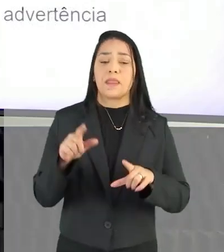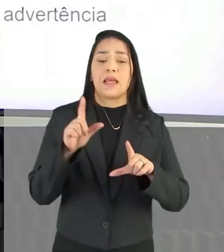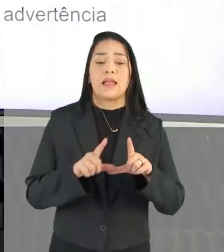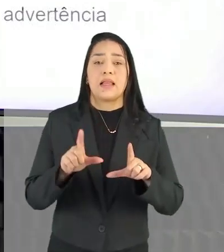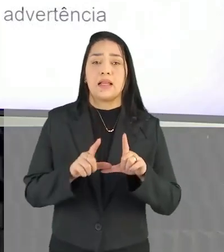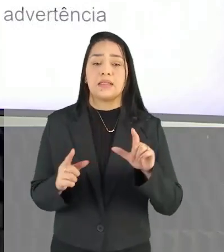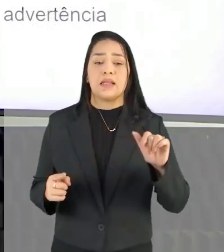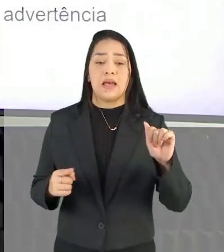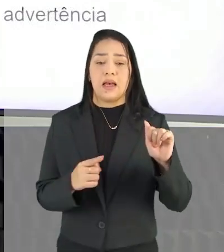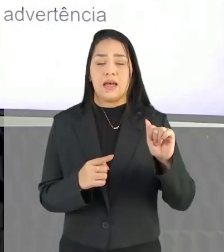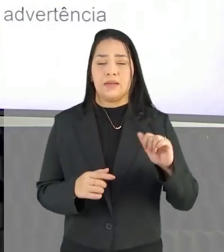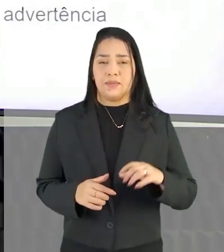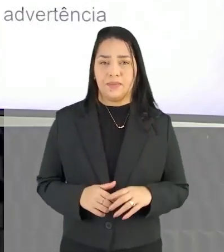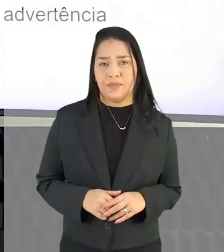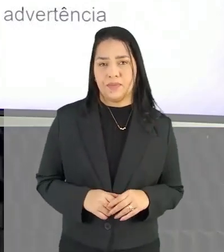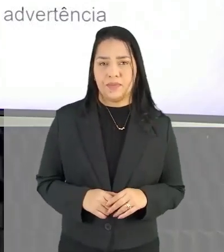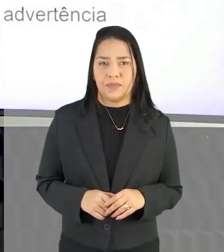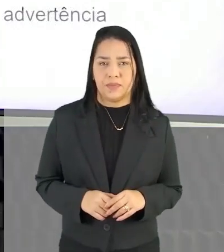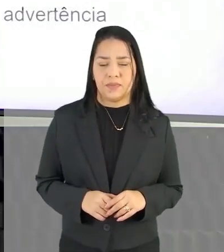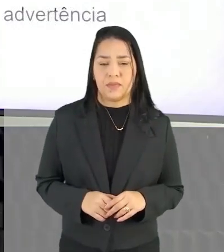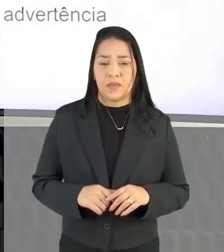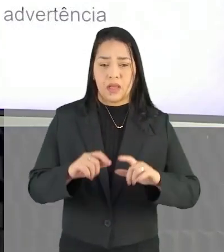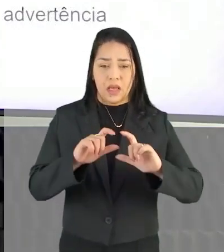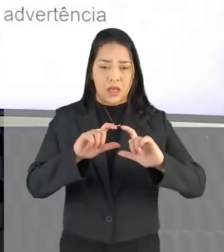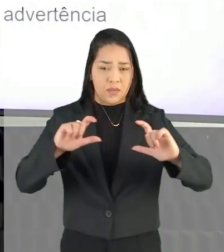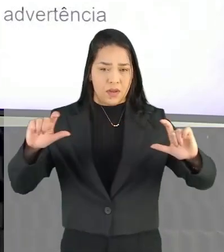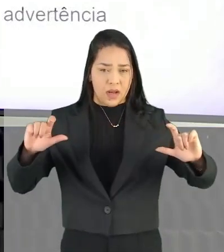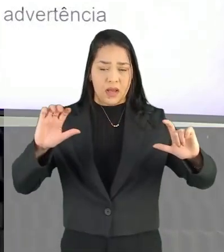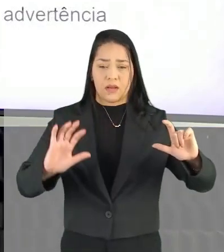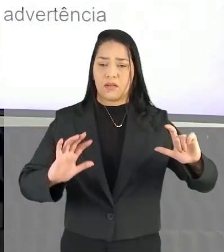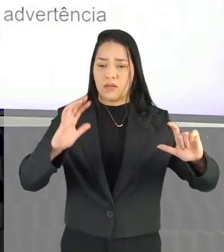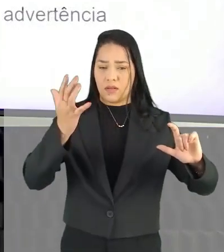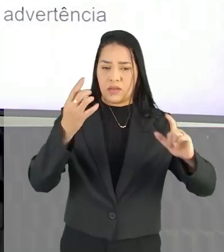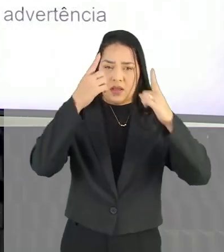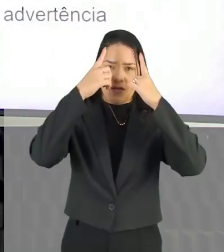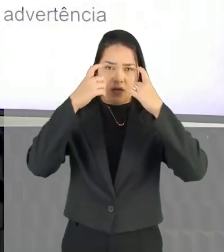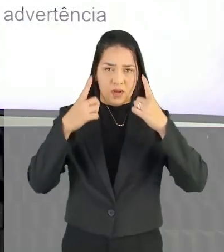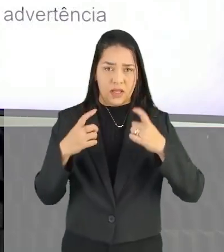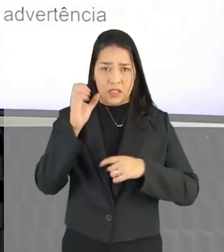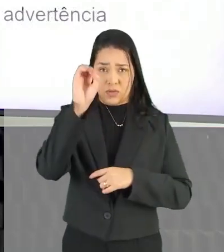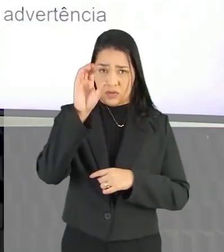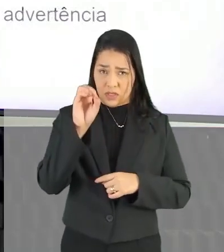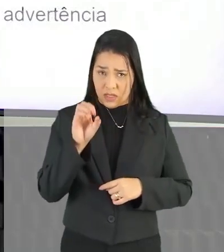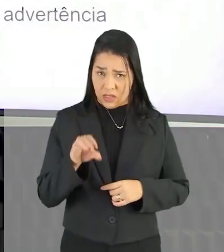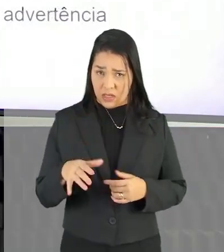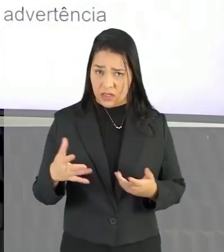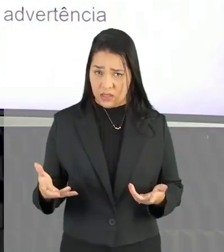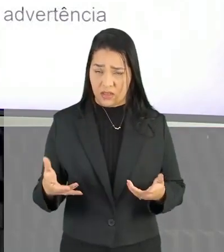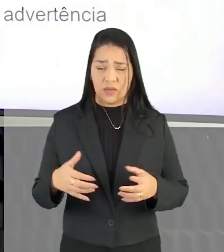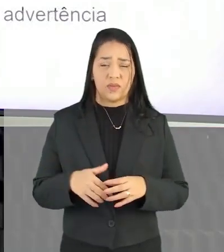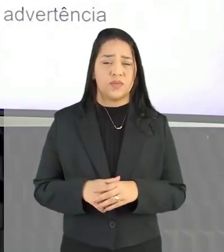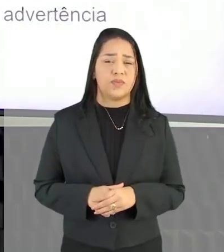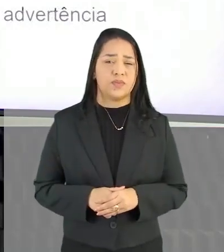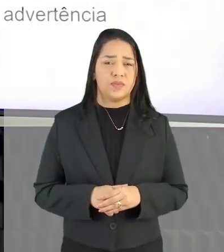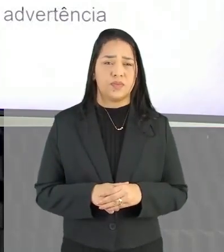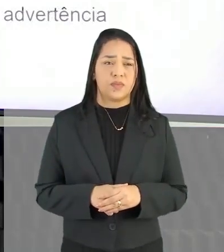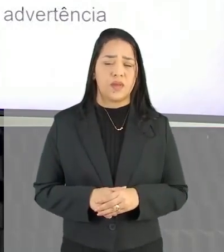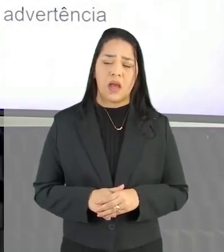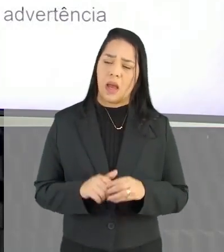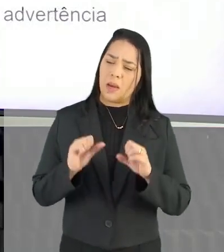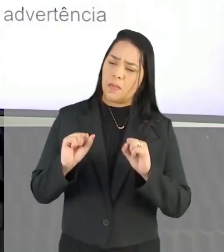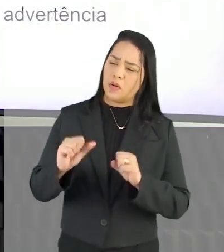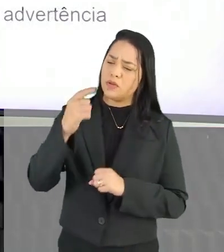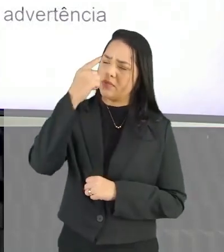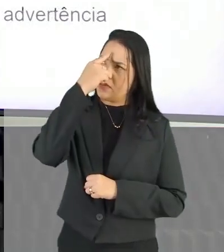A. O objetivo do texto é enumerar as causas determinantes da violência no trânsito. Aí a gente